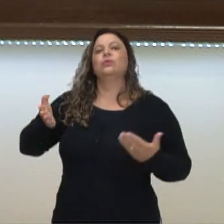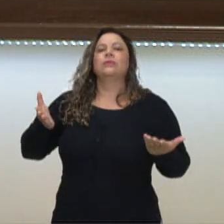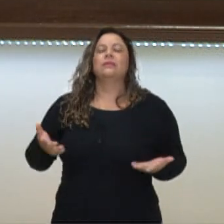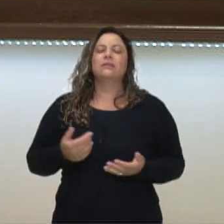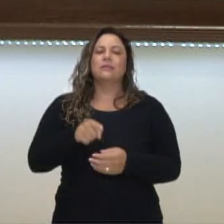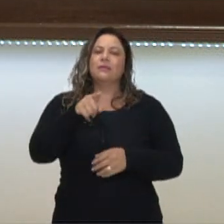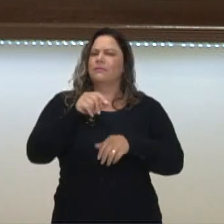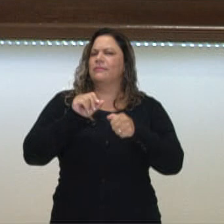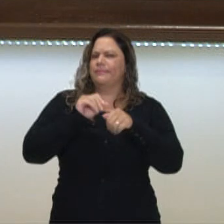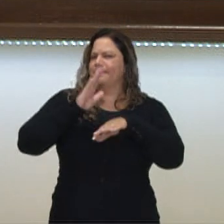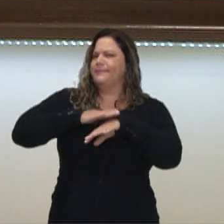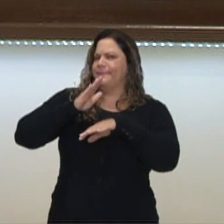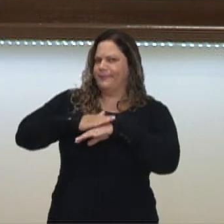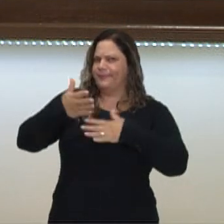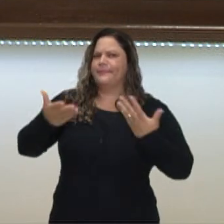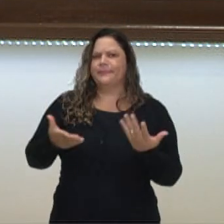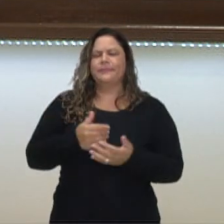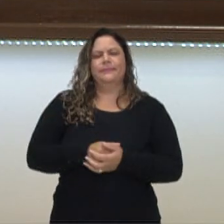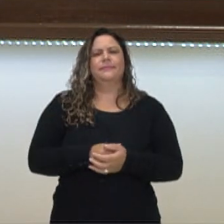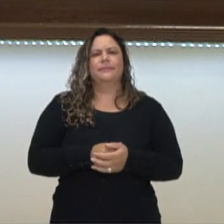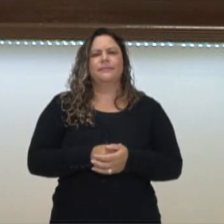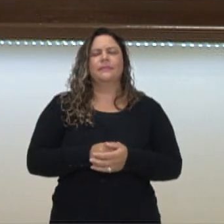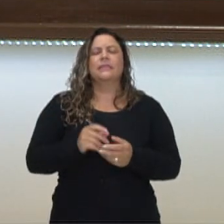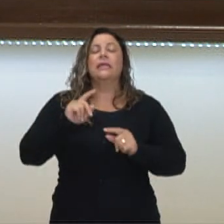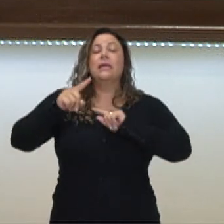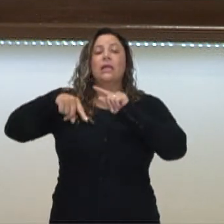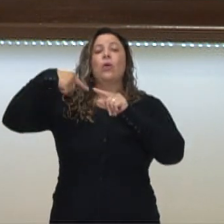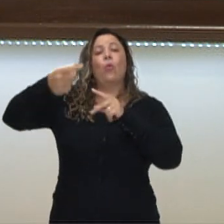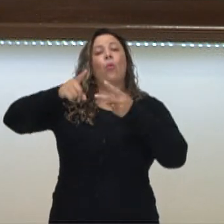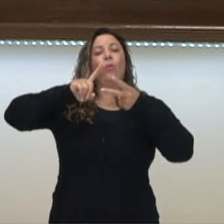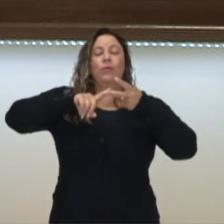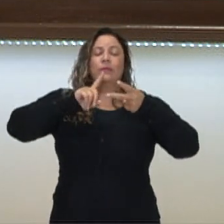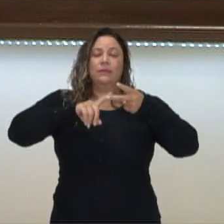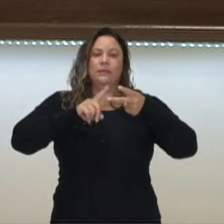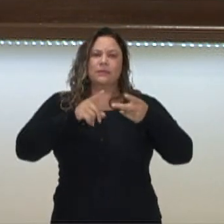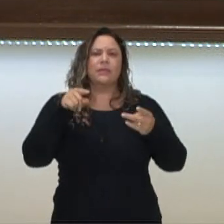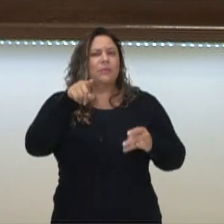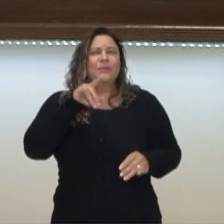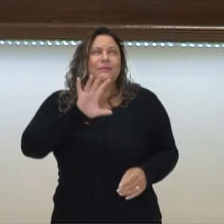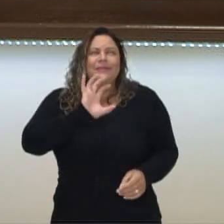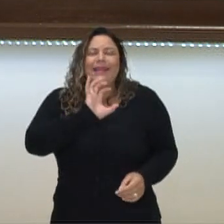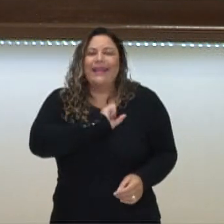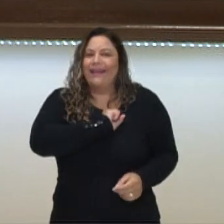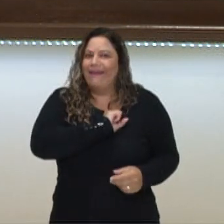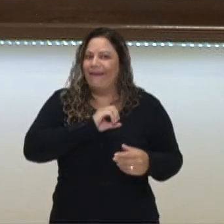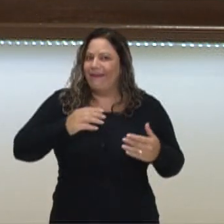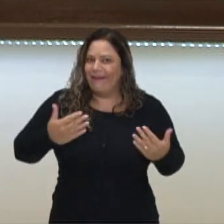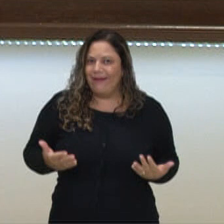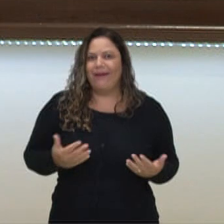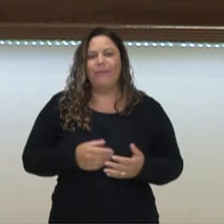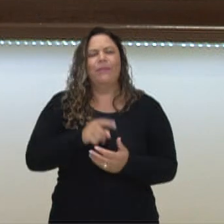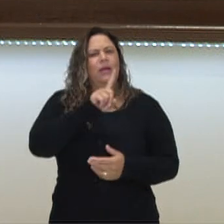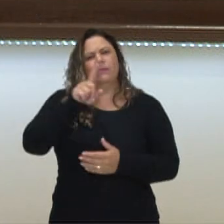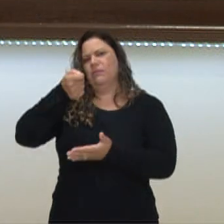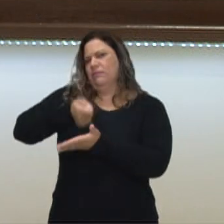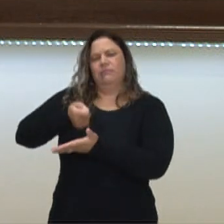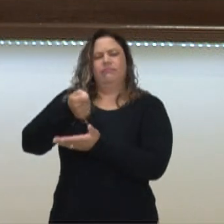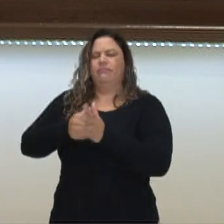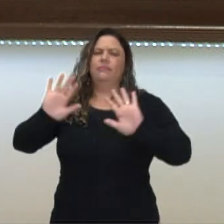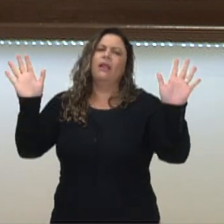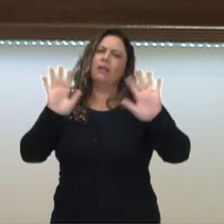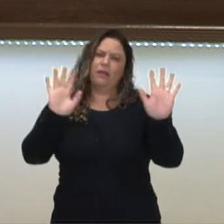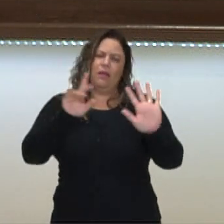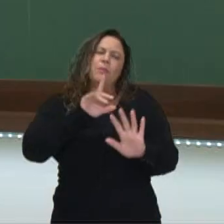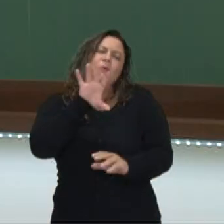faz, porque são atividades diárias, e aquelas atividades que você faz porque você ama fazer. Você não é obrigado a fazer, mas você faz